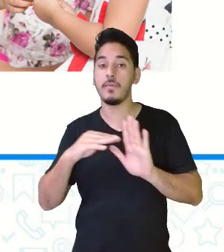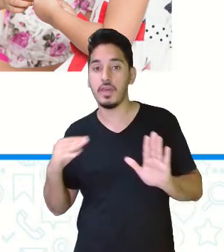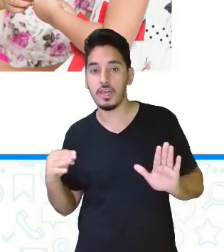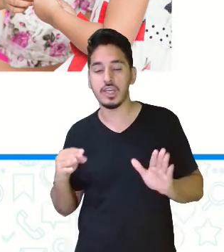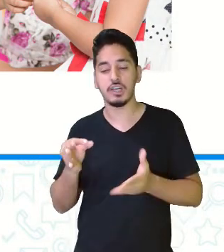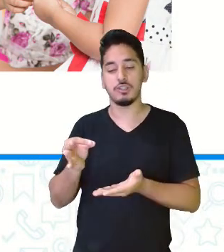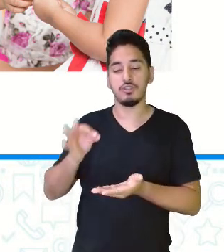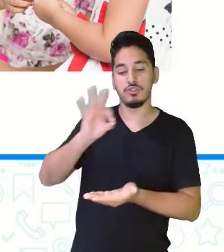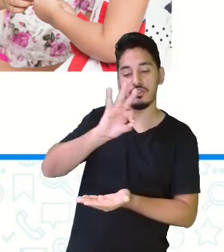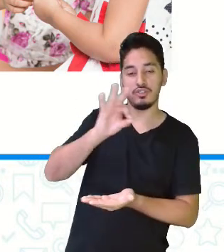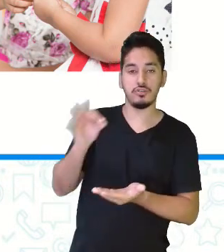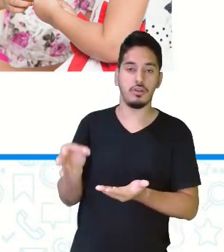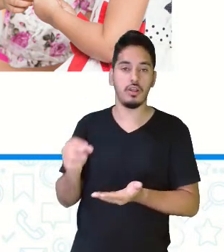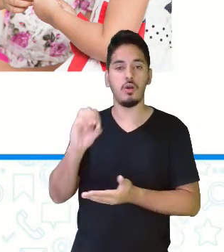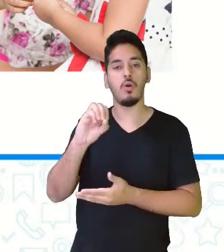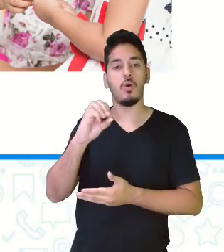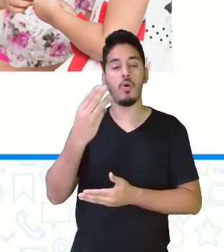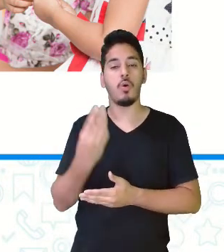trigo ou